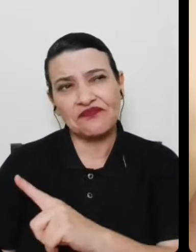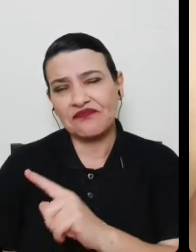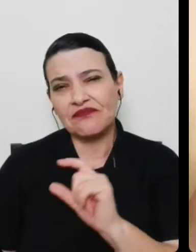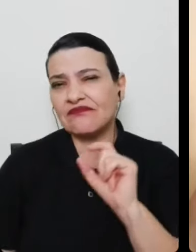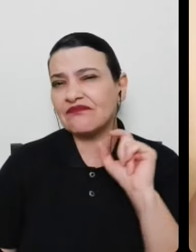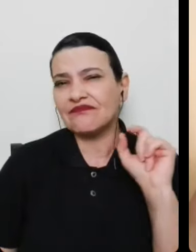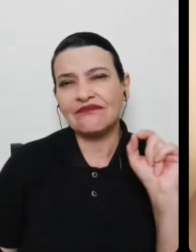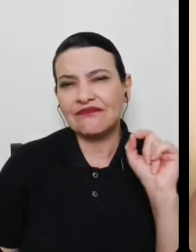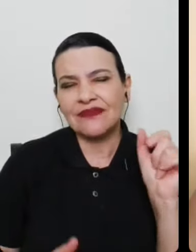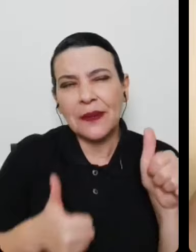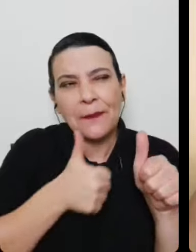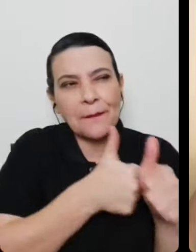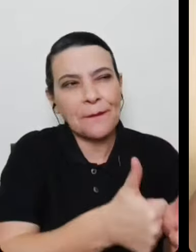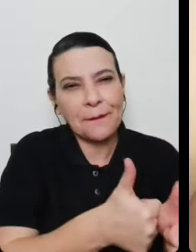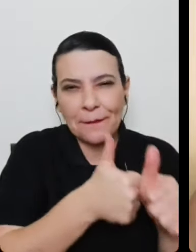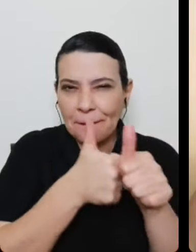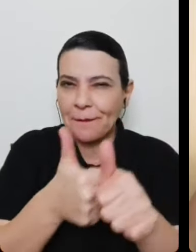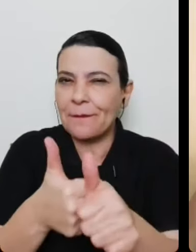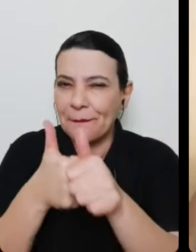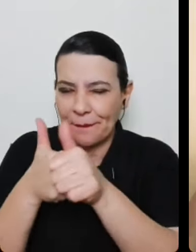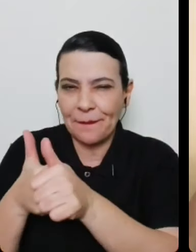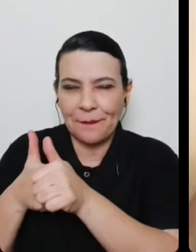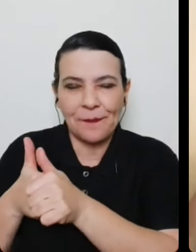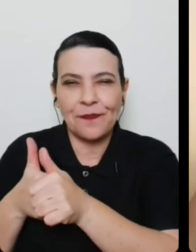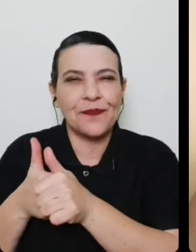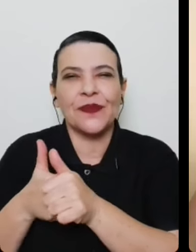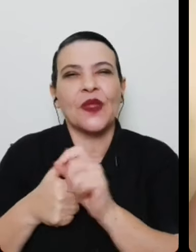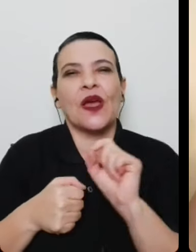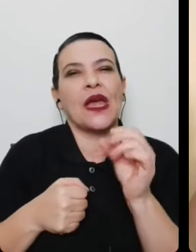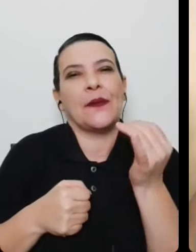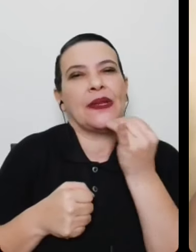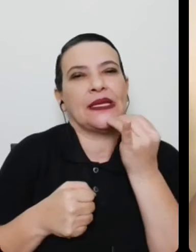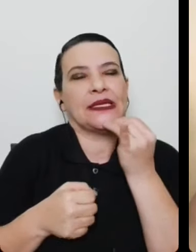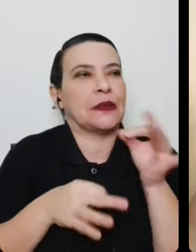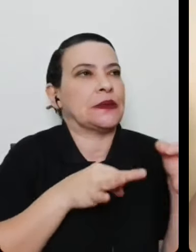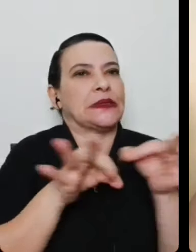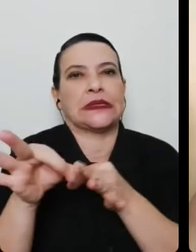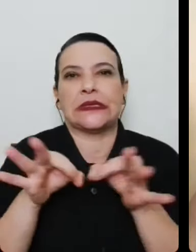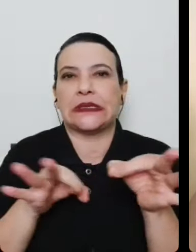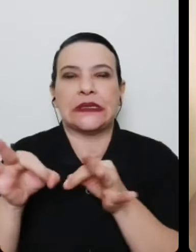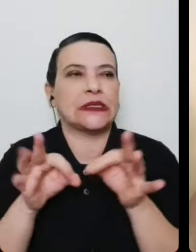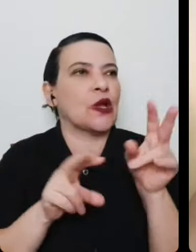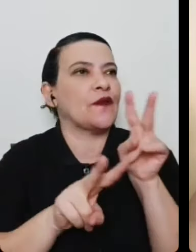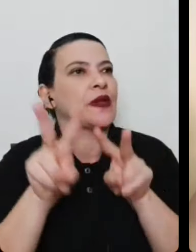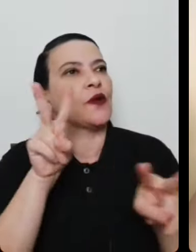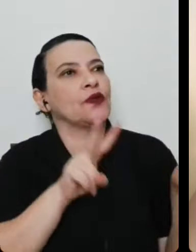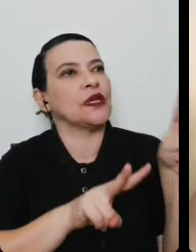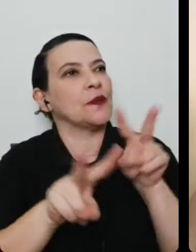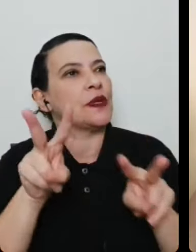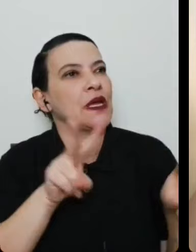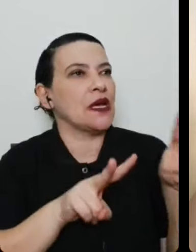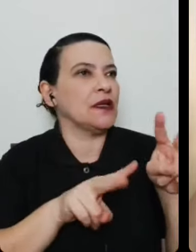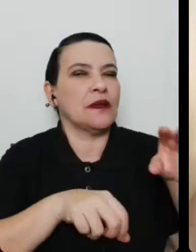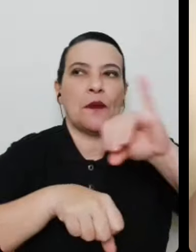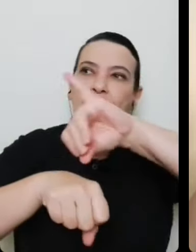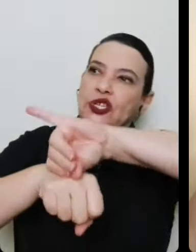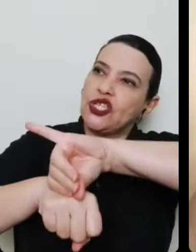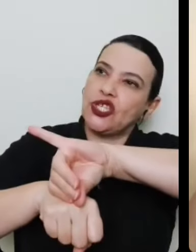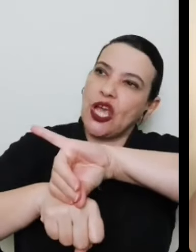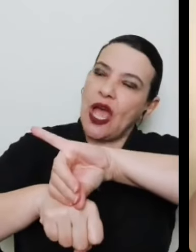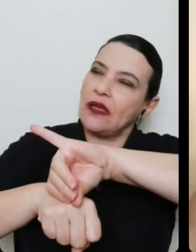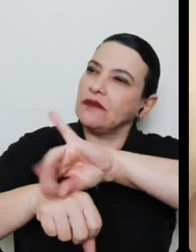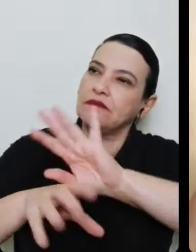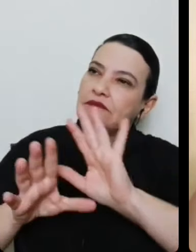uma coisa mais próxima, né? Que não é aquela coisa da obra que está ali, você fica contemplando, ou de um objeto que está ali na vitrine,